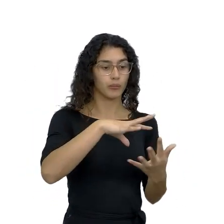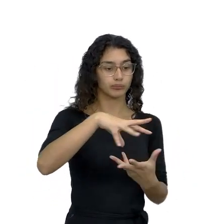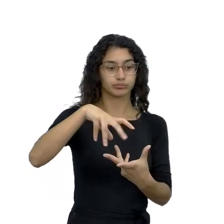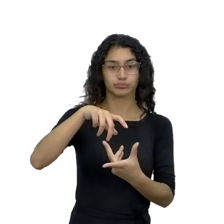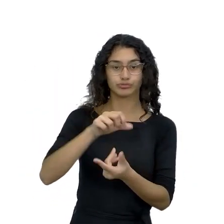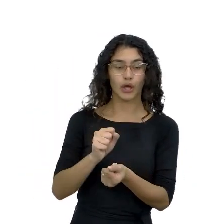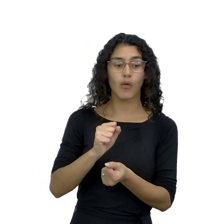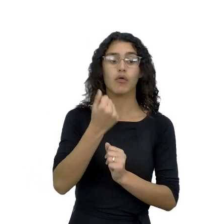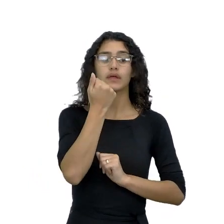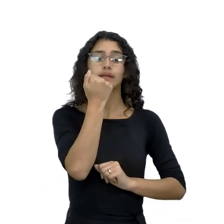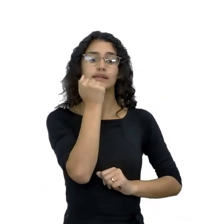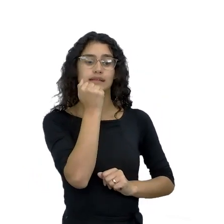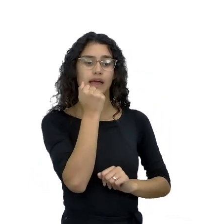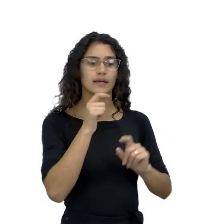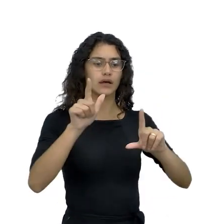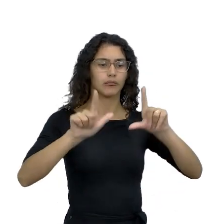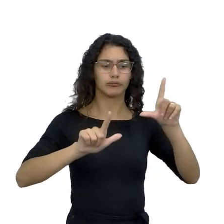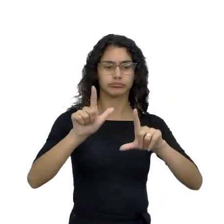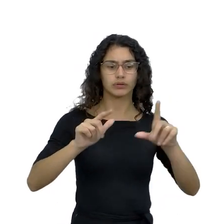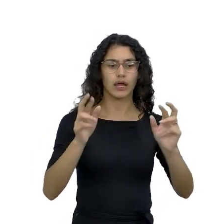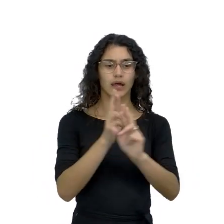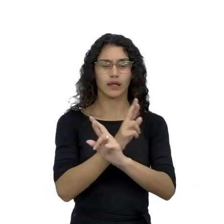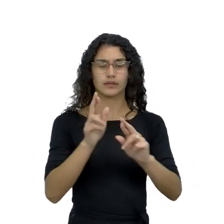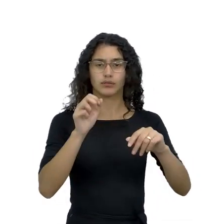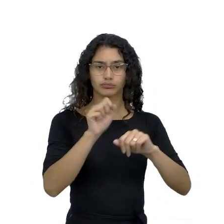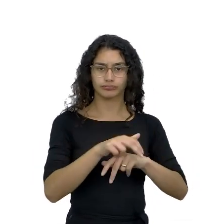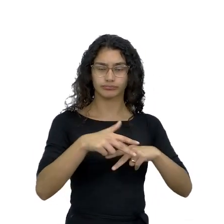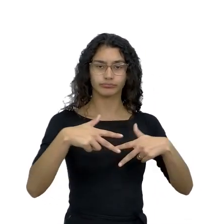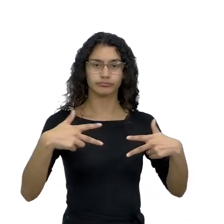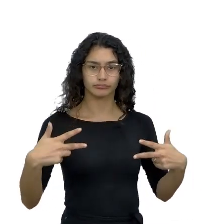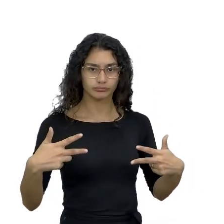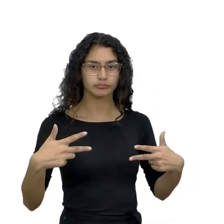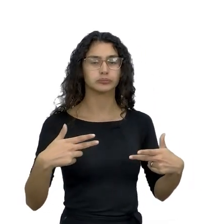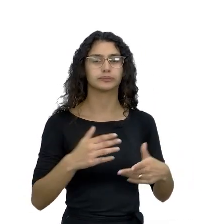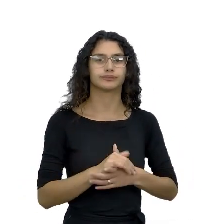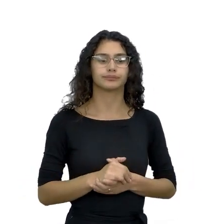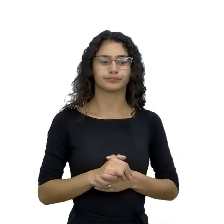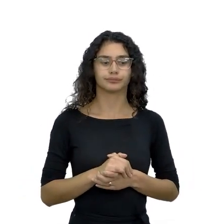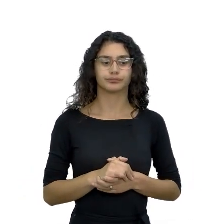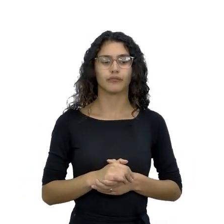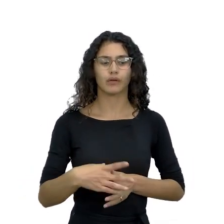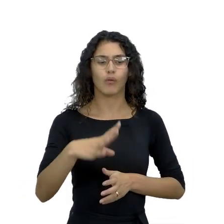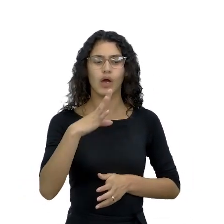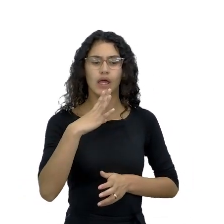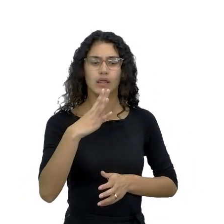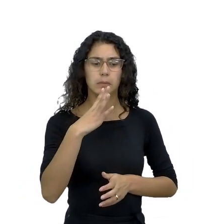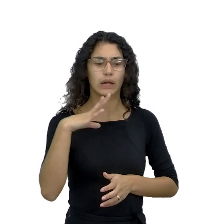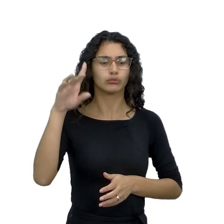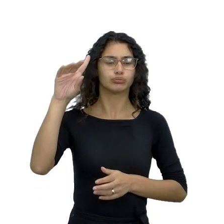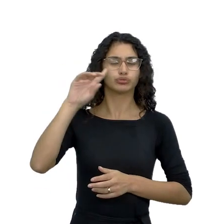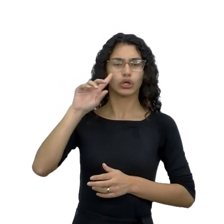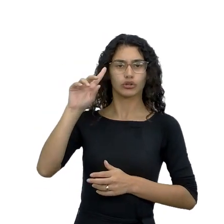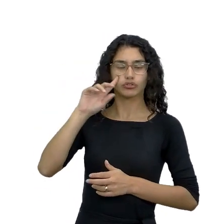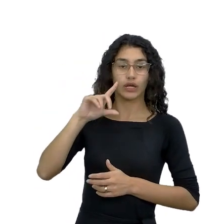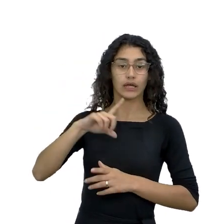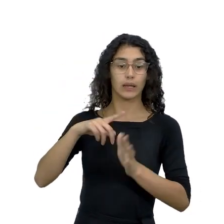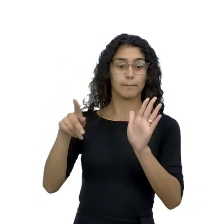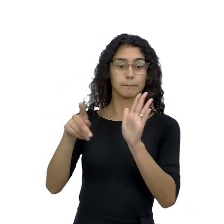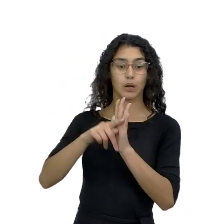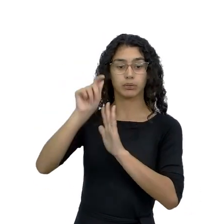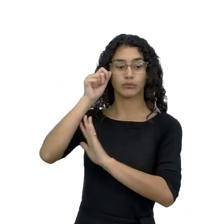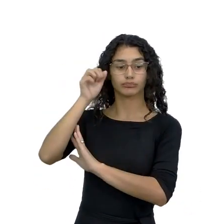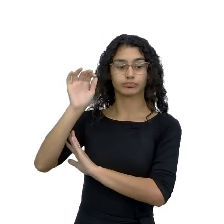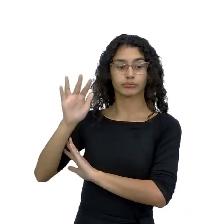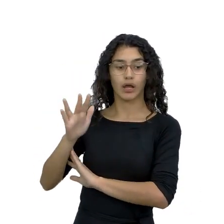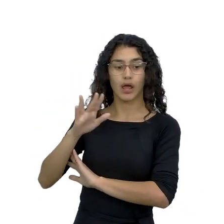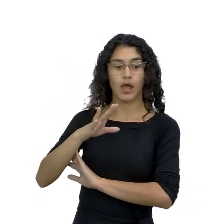mundial, ciências, mídias e relações étnico-raciais, conhecimentos tradicionais de matriz